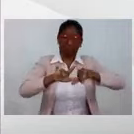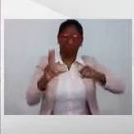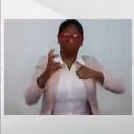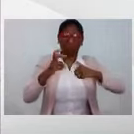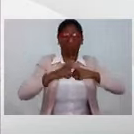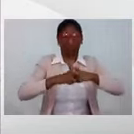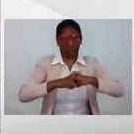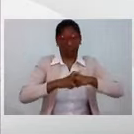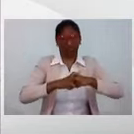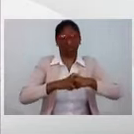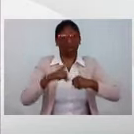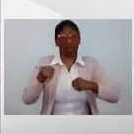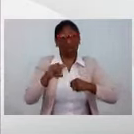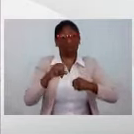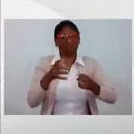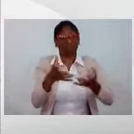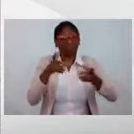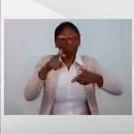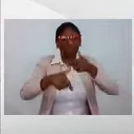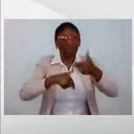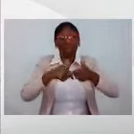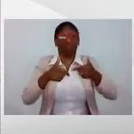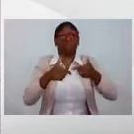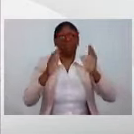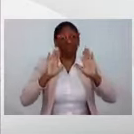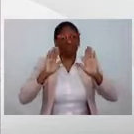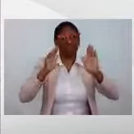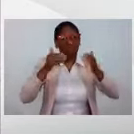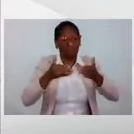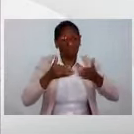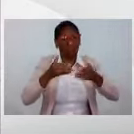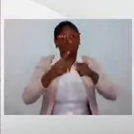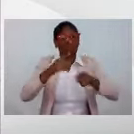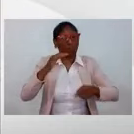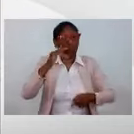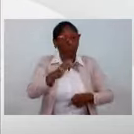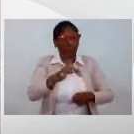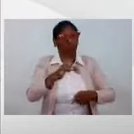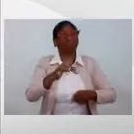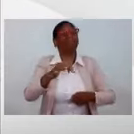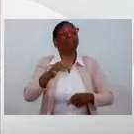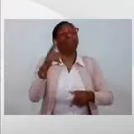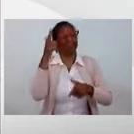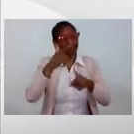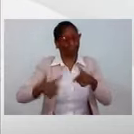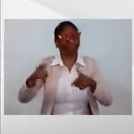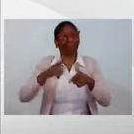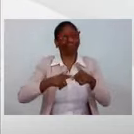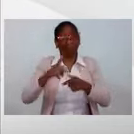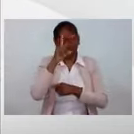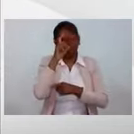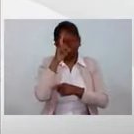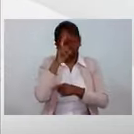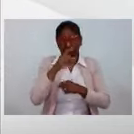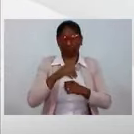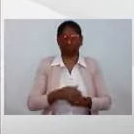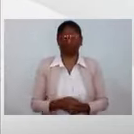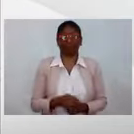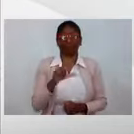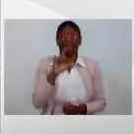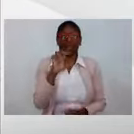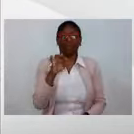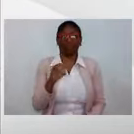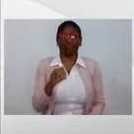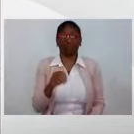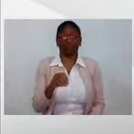pelo que nós trabalhamos, né, para que não tenhamos problemas em atendimento de leitos hospitalares. Eu sei,